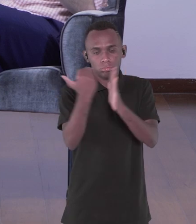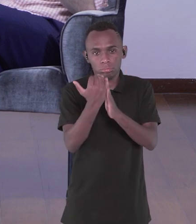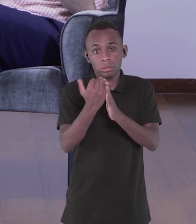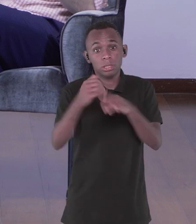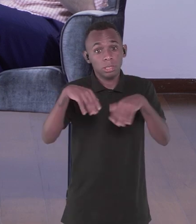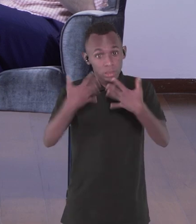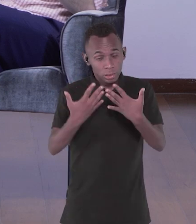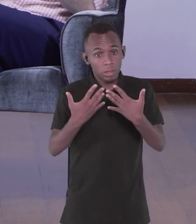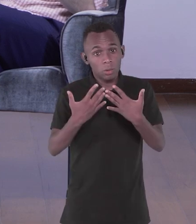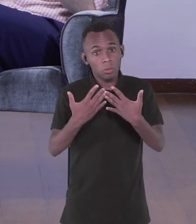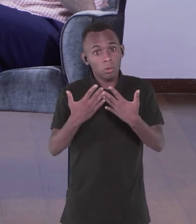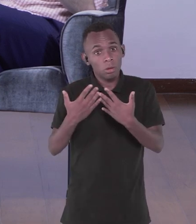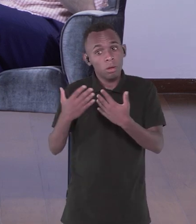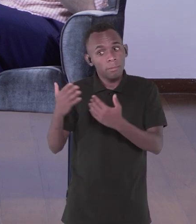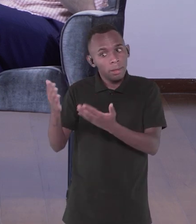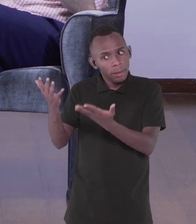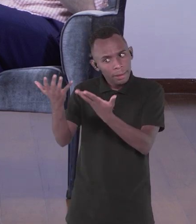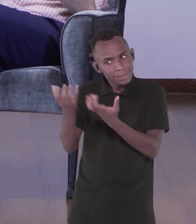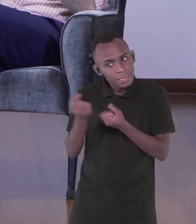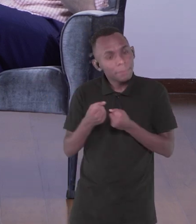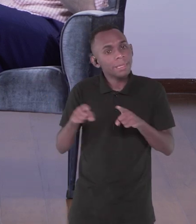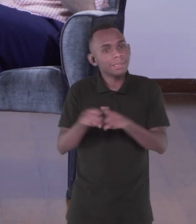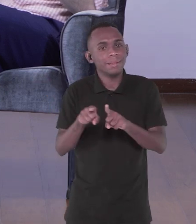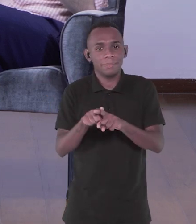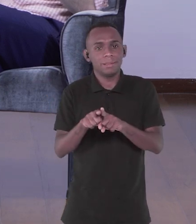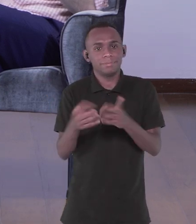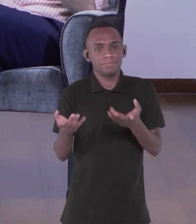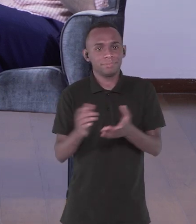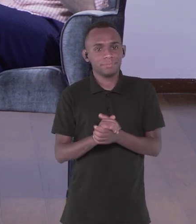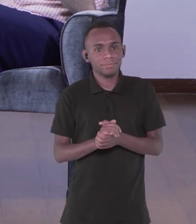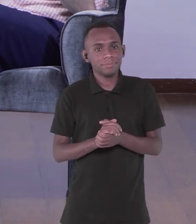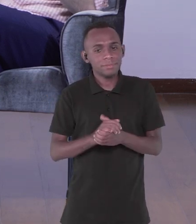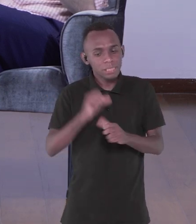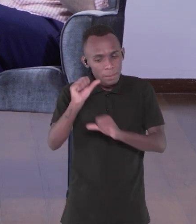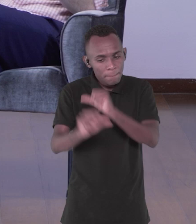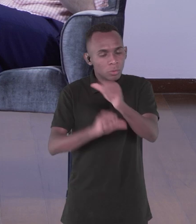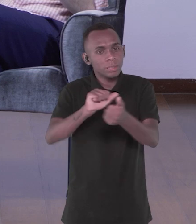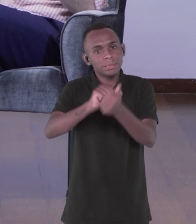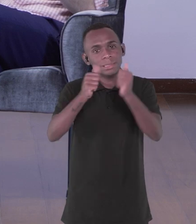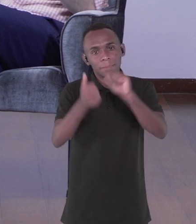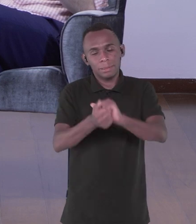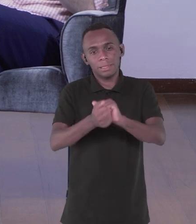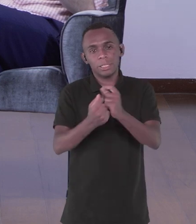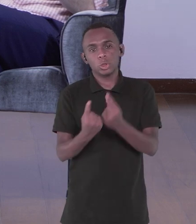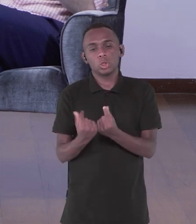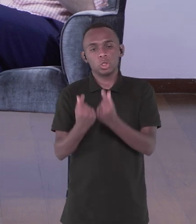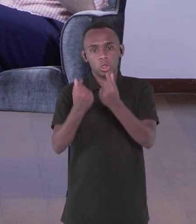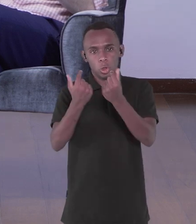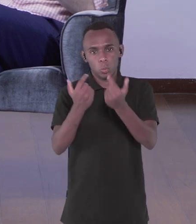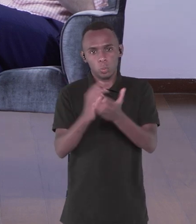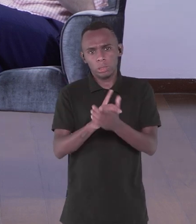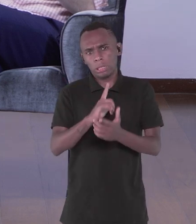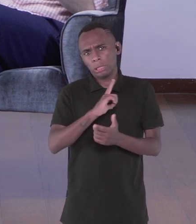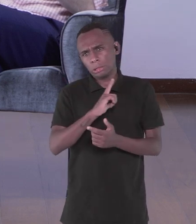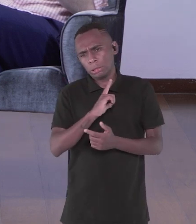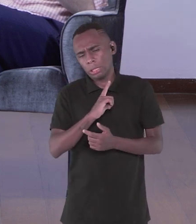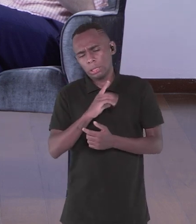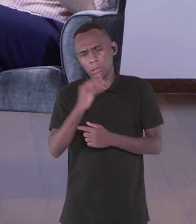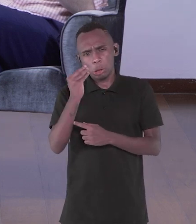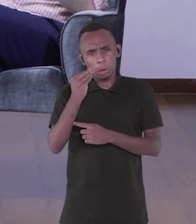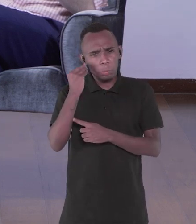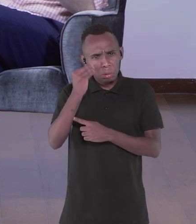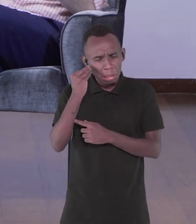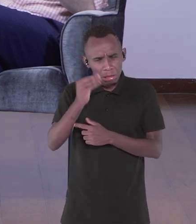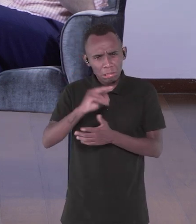vamos canalizar essa mobilização e transformar em dinheiro. Tem dezenas de relatos